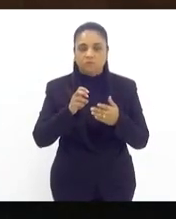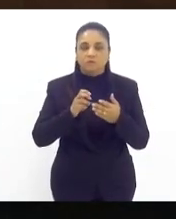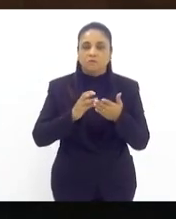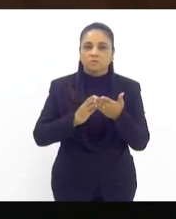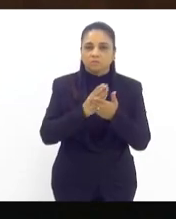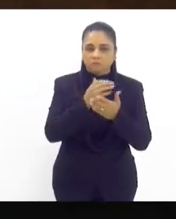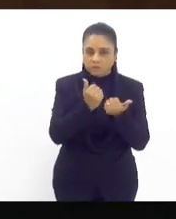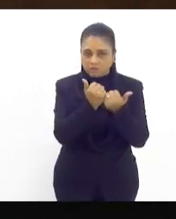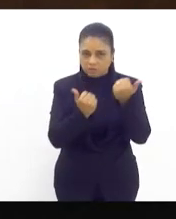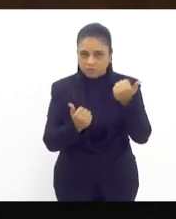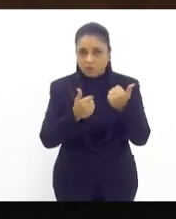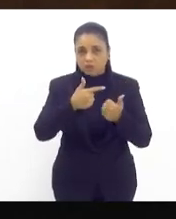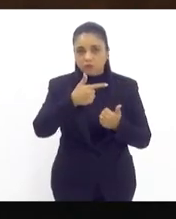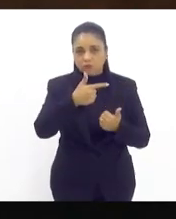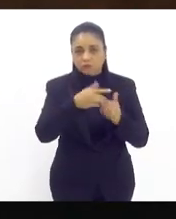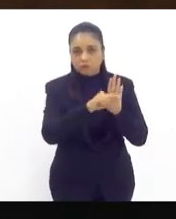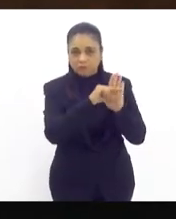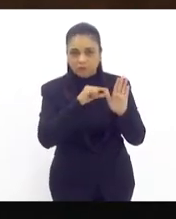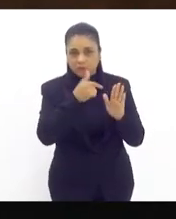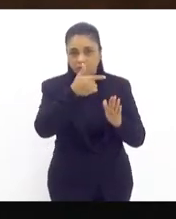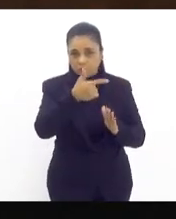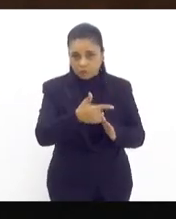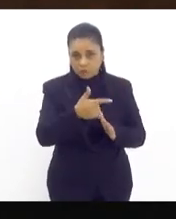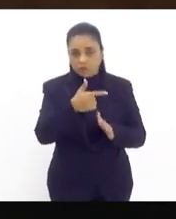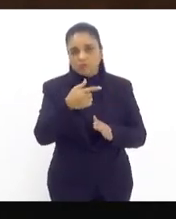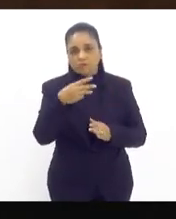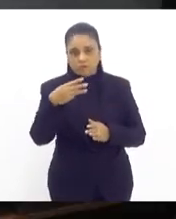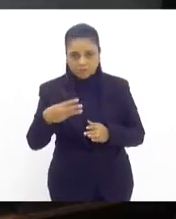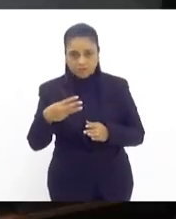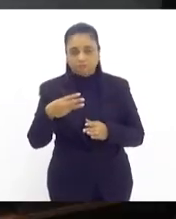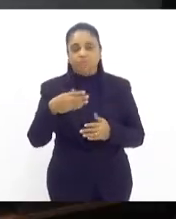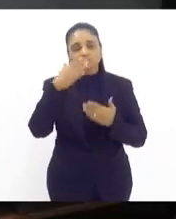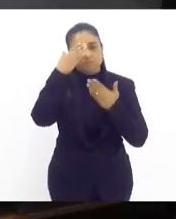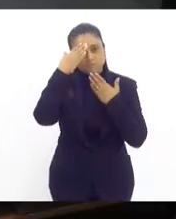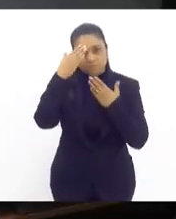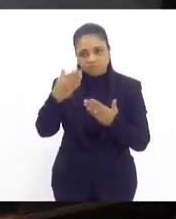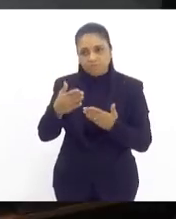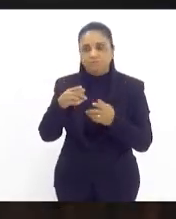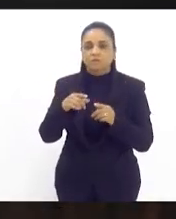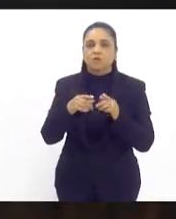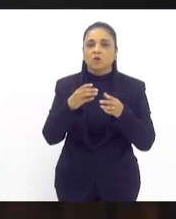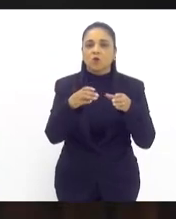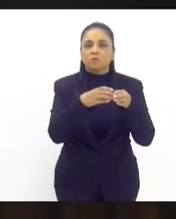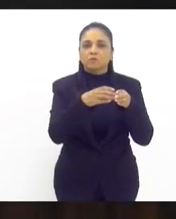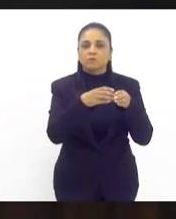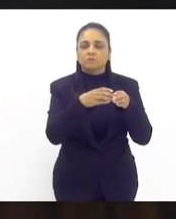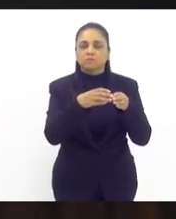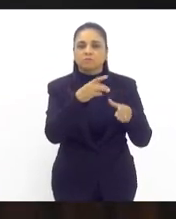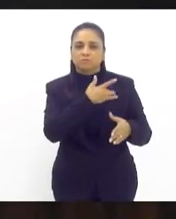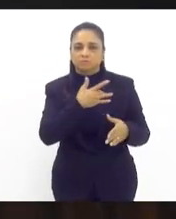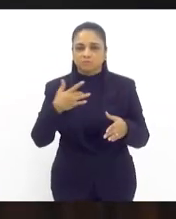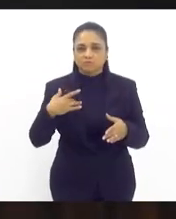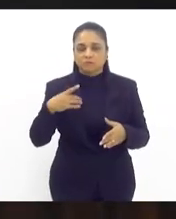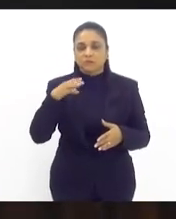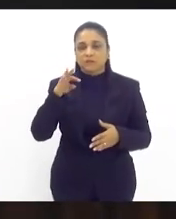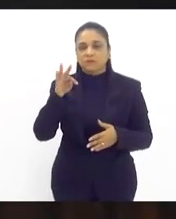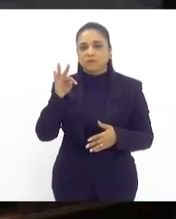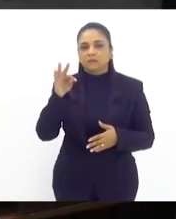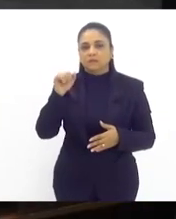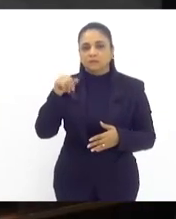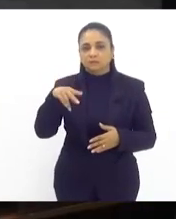submers emendas 2 e 3 obrigado pela comissão de saúde Deputado Tande